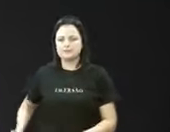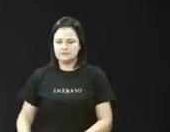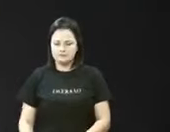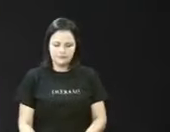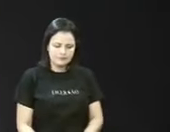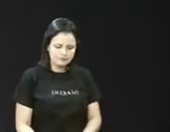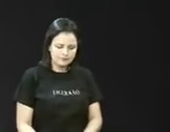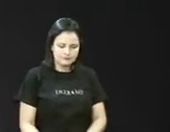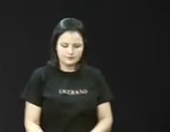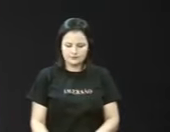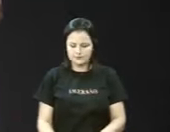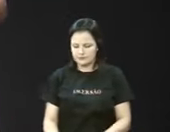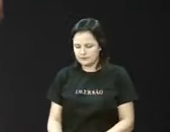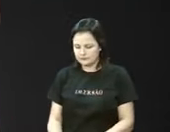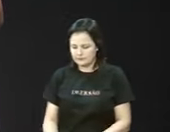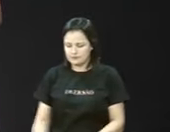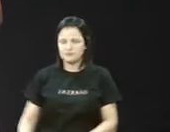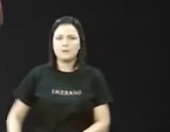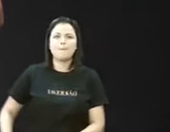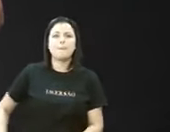impuros. O que ele está dizendo é: eu sou produto do meio.